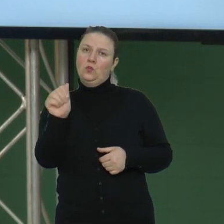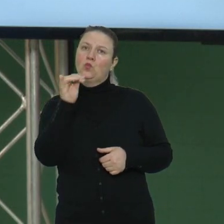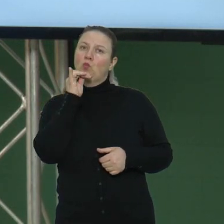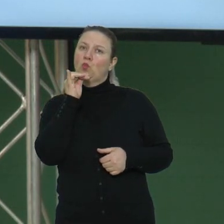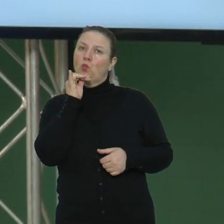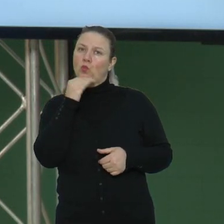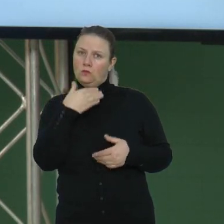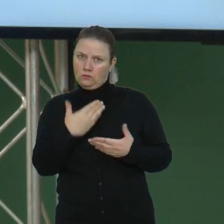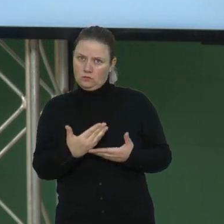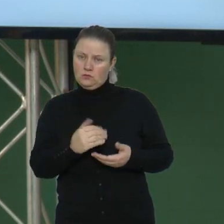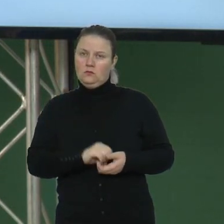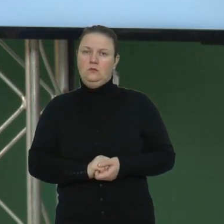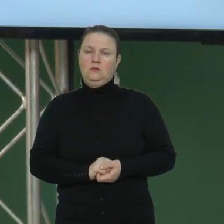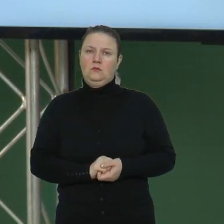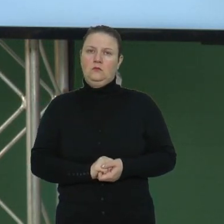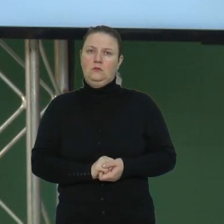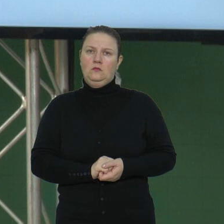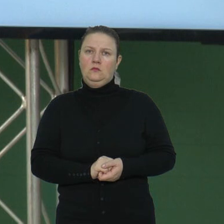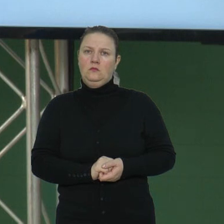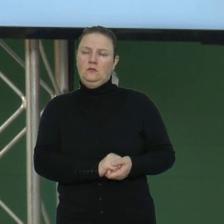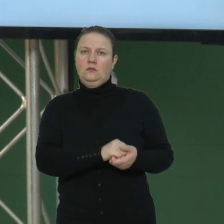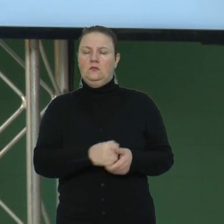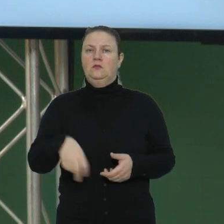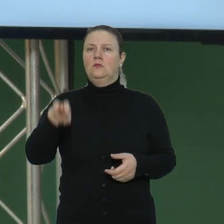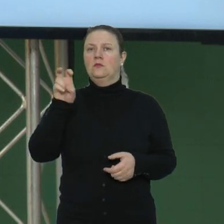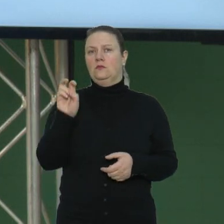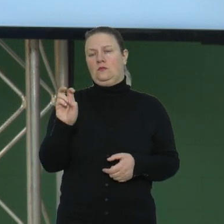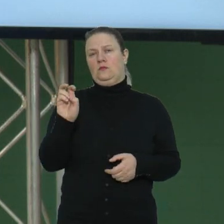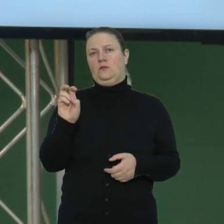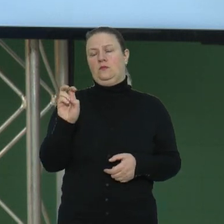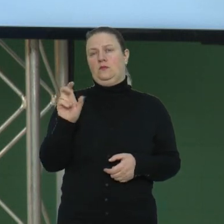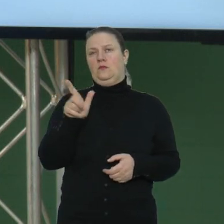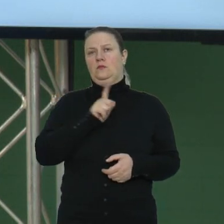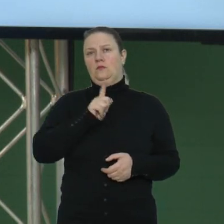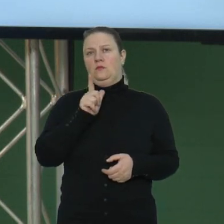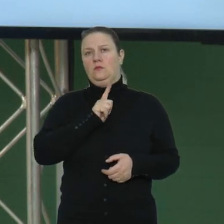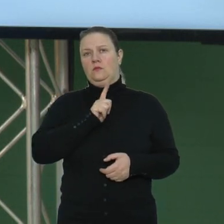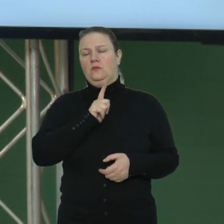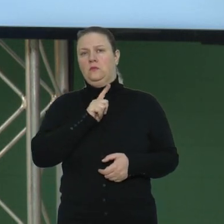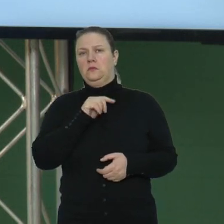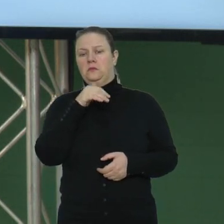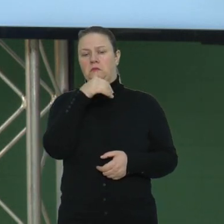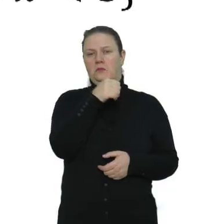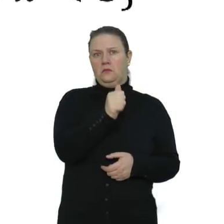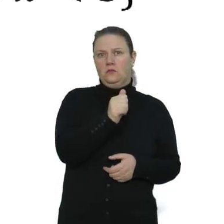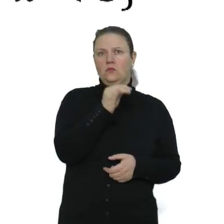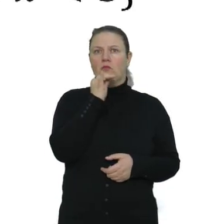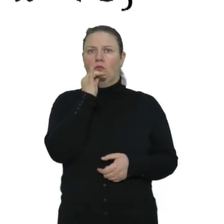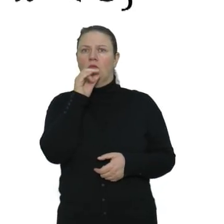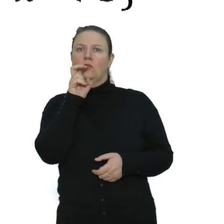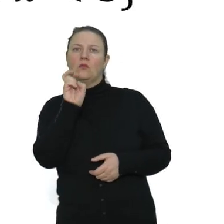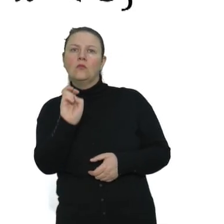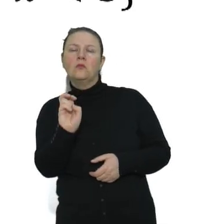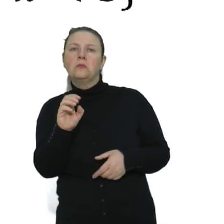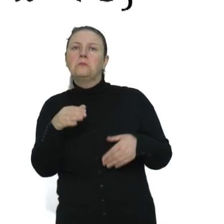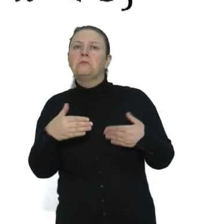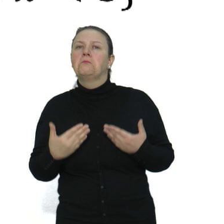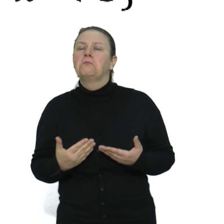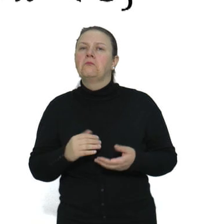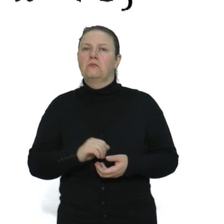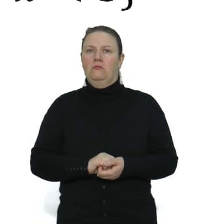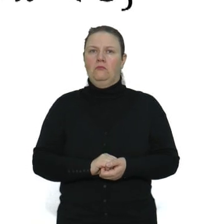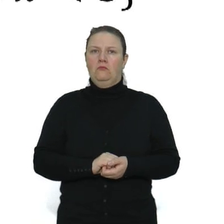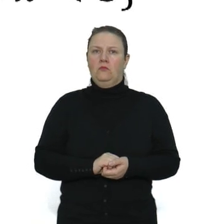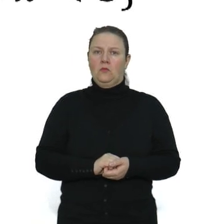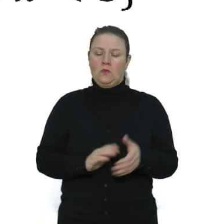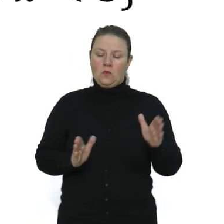exemplo aqui, quem que é? O 5, certo? Na propriedade eu tenho o a, mas o meu exemplo é o 5. Então esse x ele vai estar entre o menos